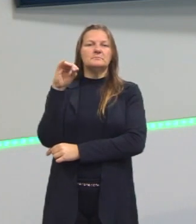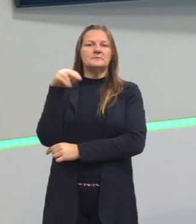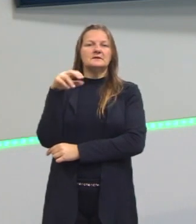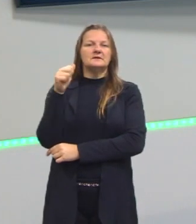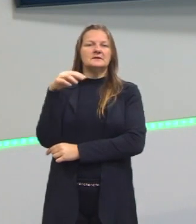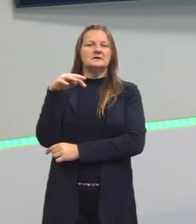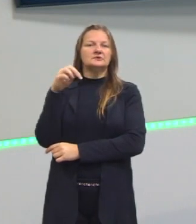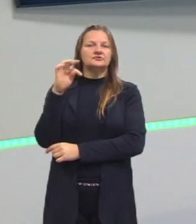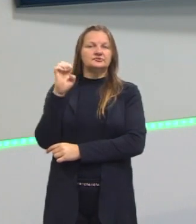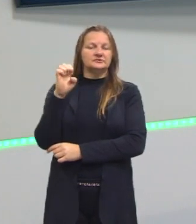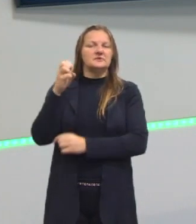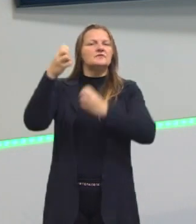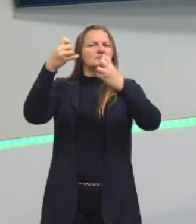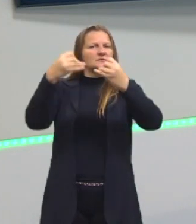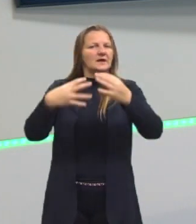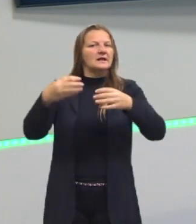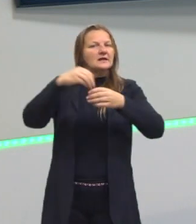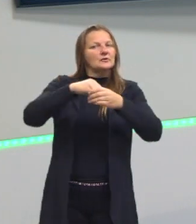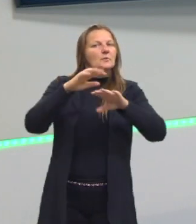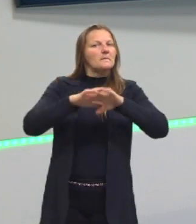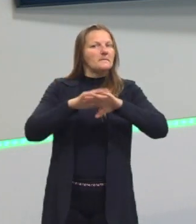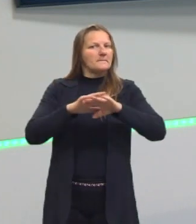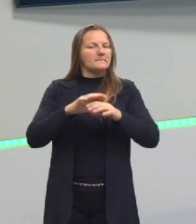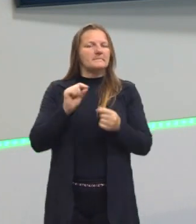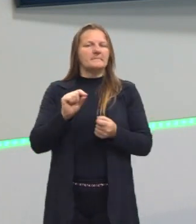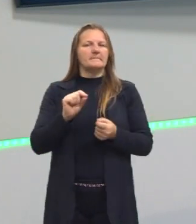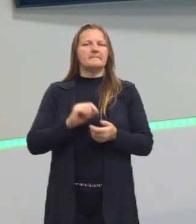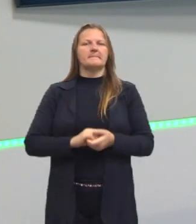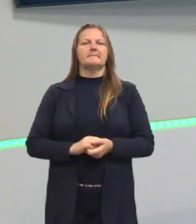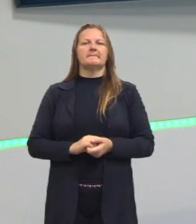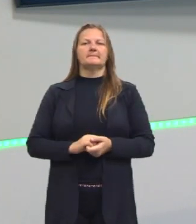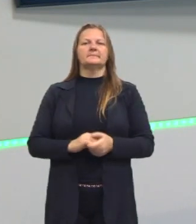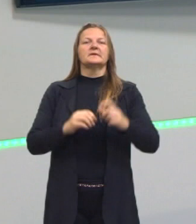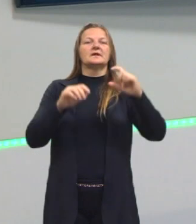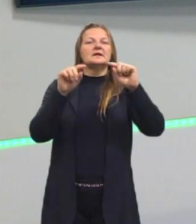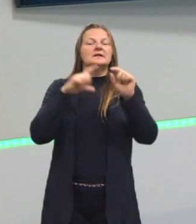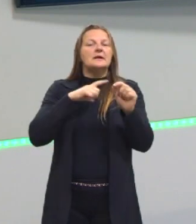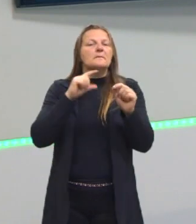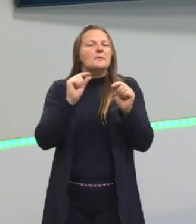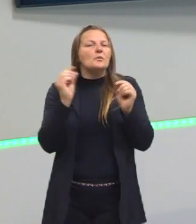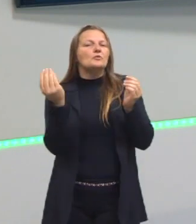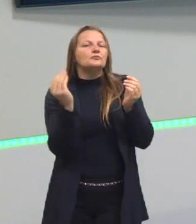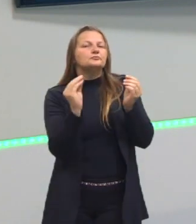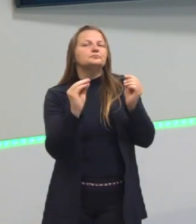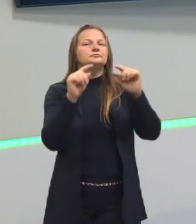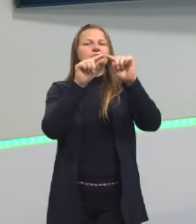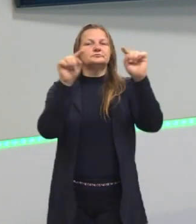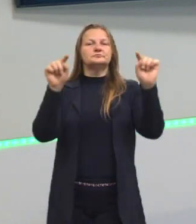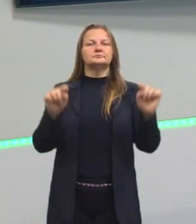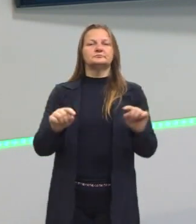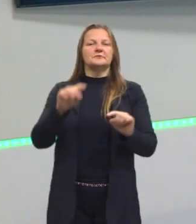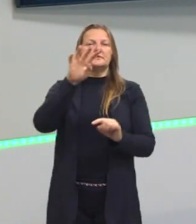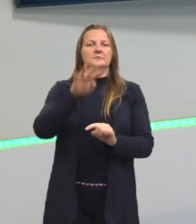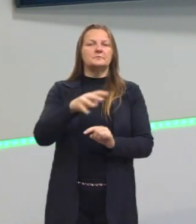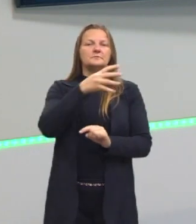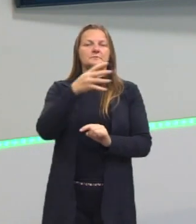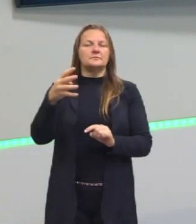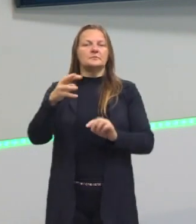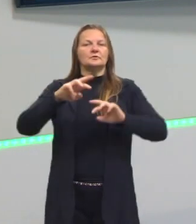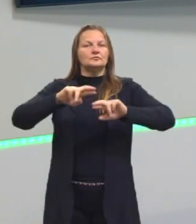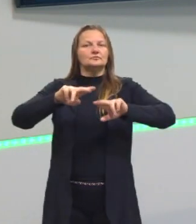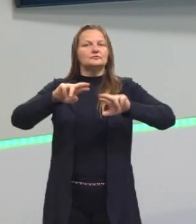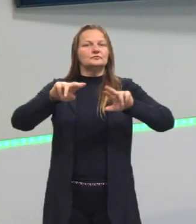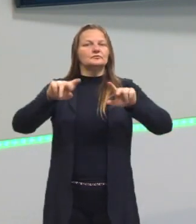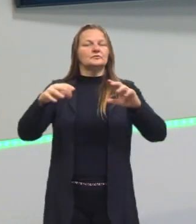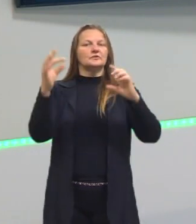na nossa aula. Nós vamos ainda trabalhar um pouco com as matrizes. Sei que a última aula aí foram muitas operações,